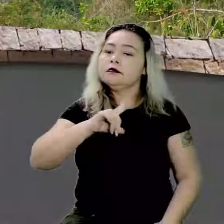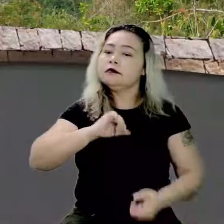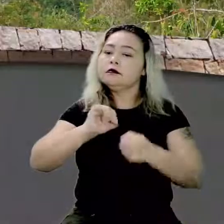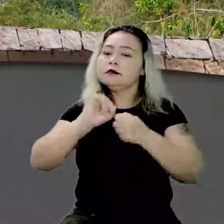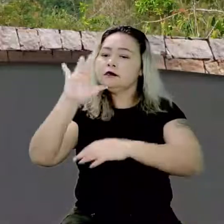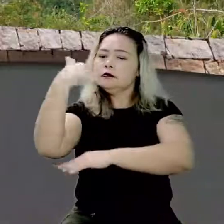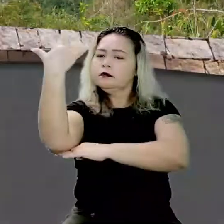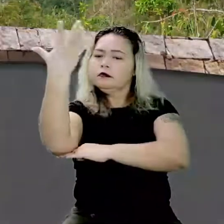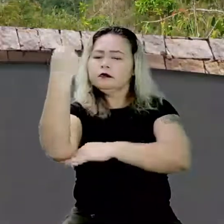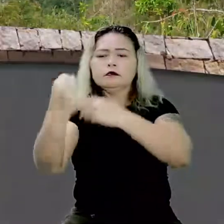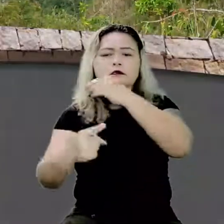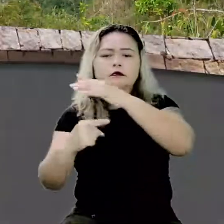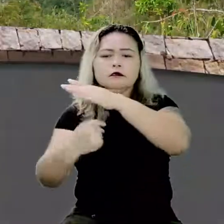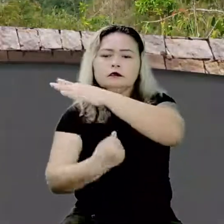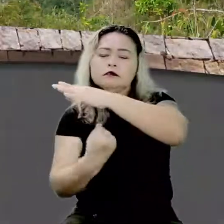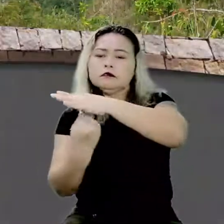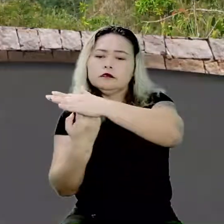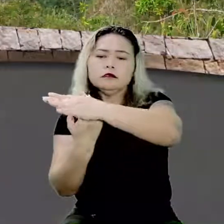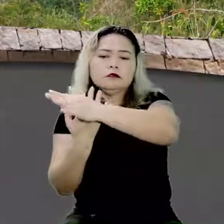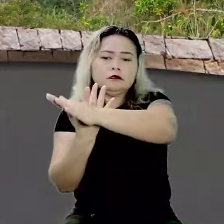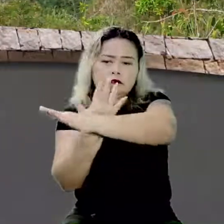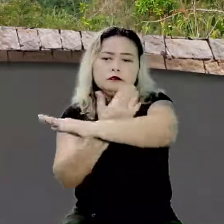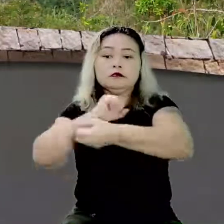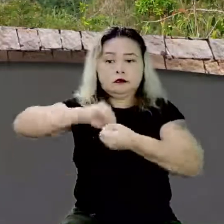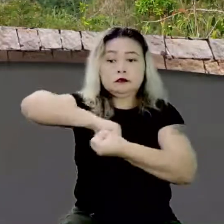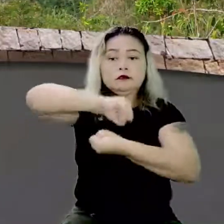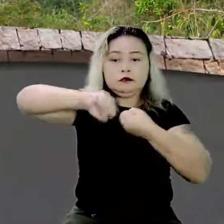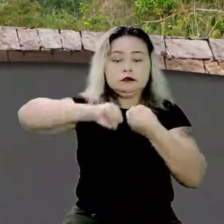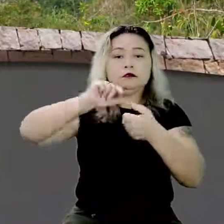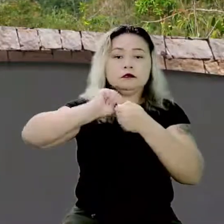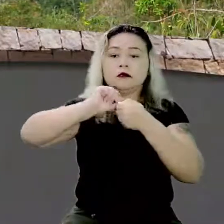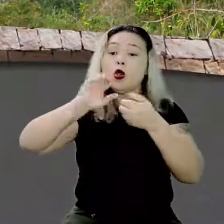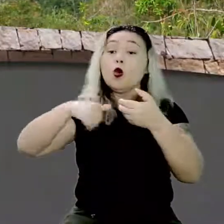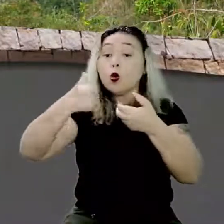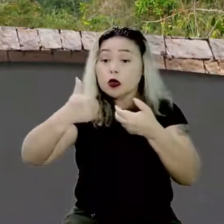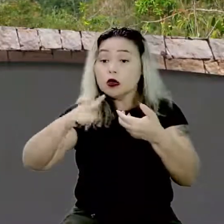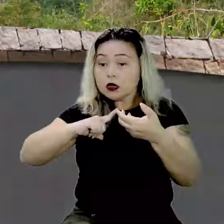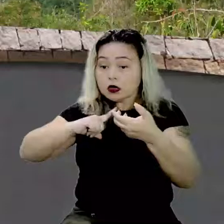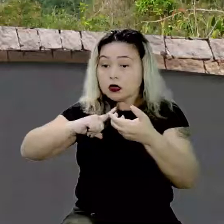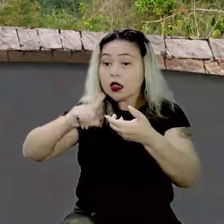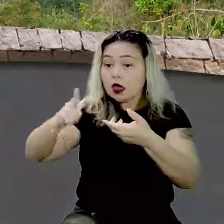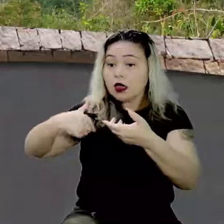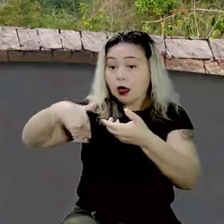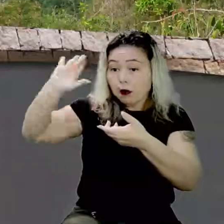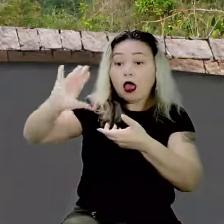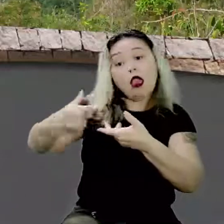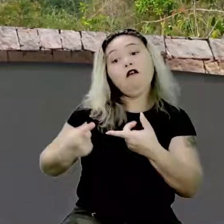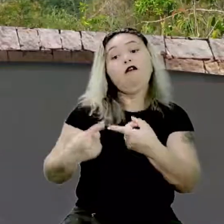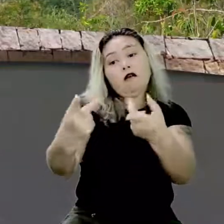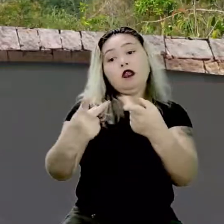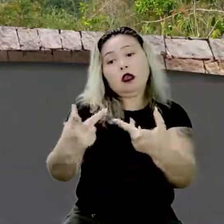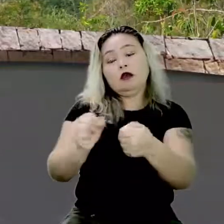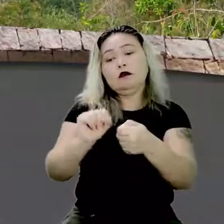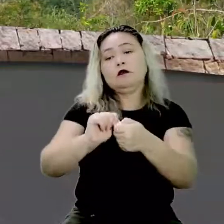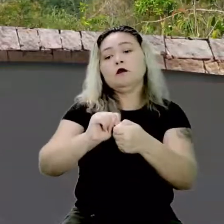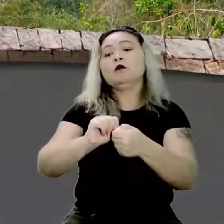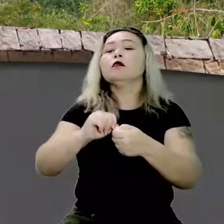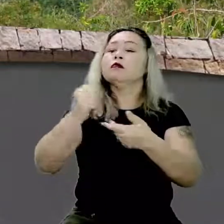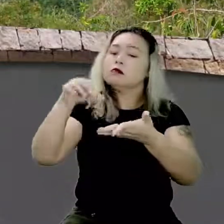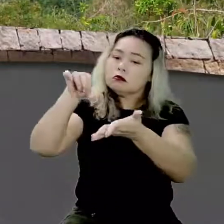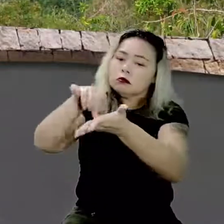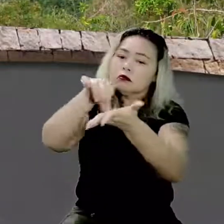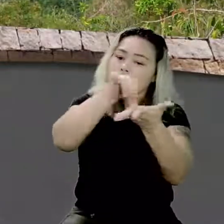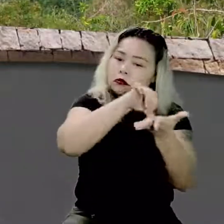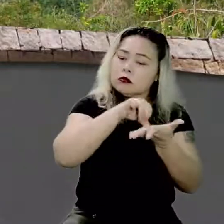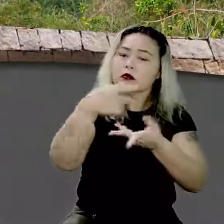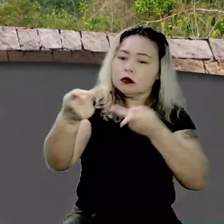uma derrubada, plantar, também se autossustentar e o excedente vender. Ok? E o Polo Noroeste foi muito criticado